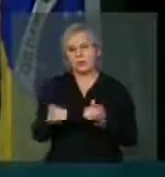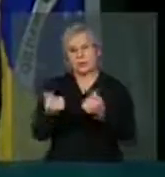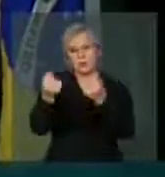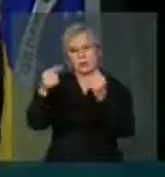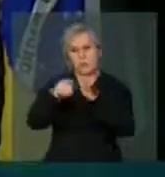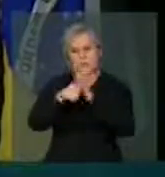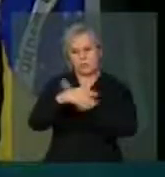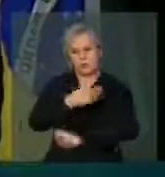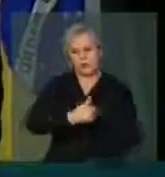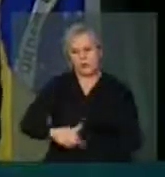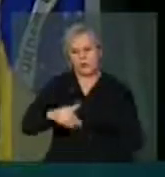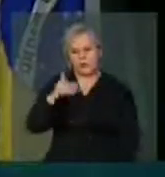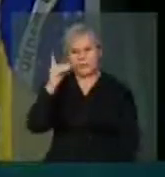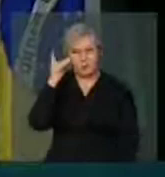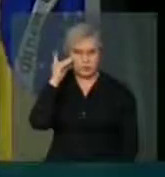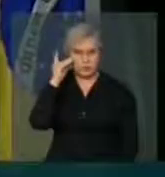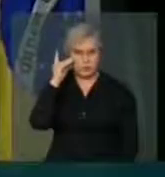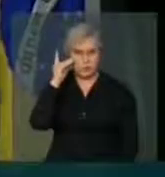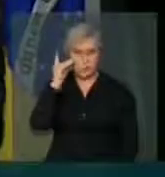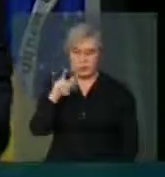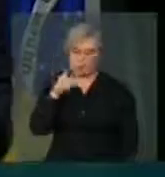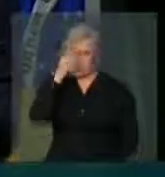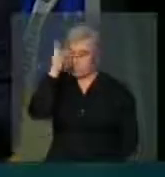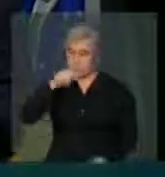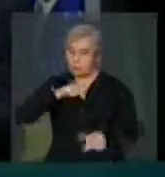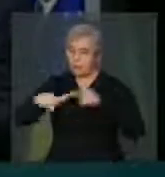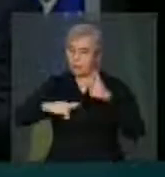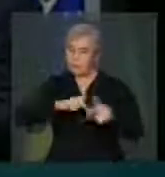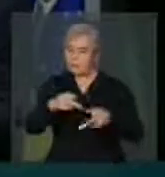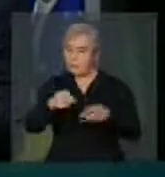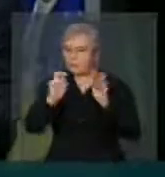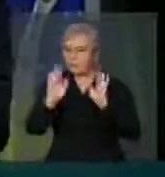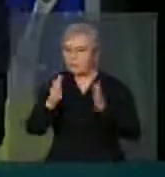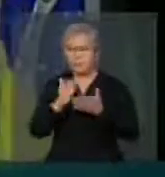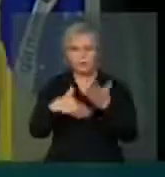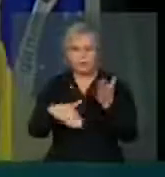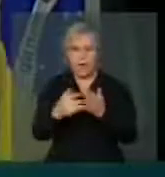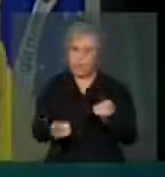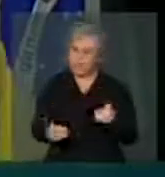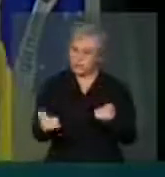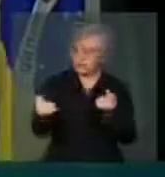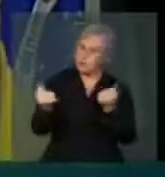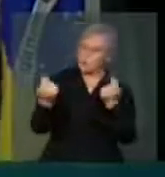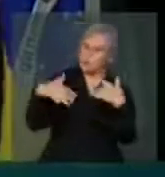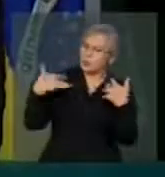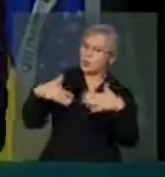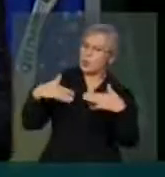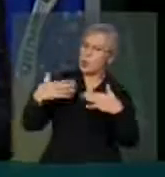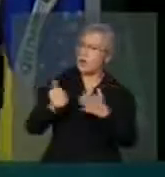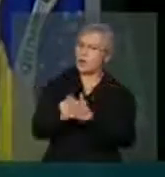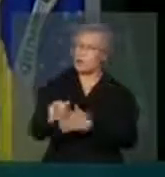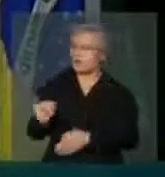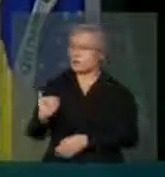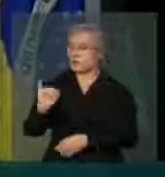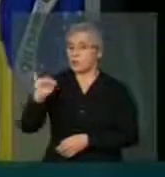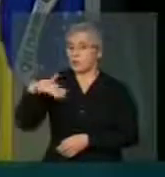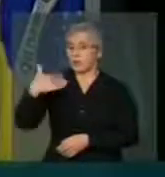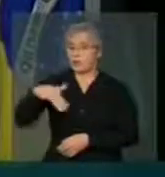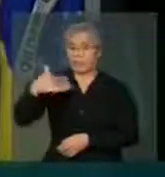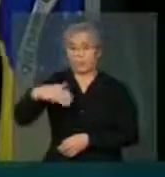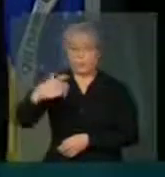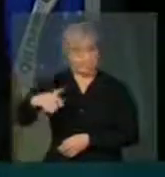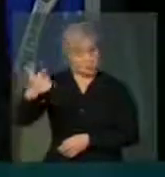Dilma. O trabalhador já percebe que tudo está mais caro. Todos nós sentimos que a inflação volta a bater a